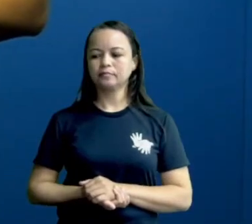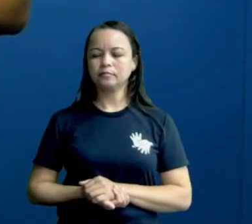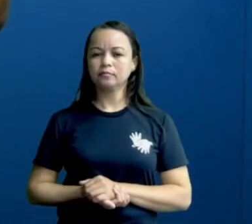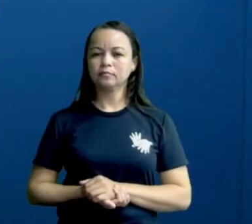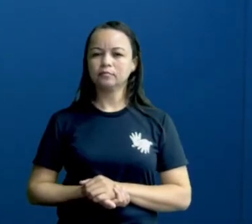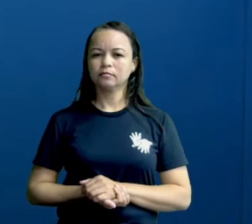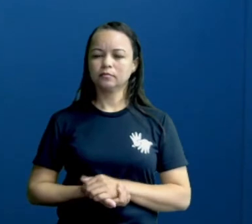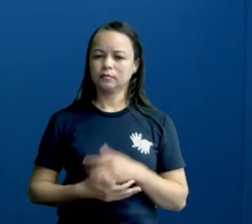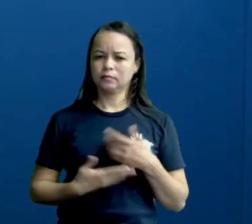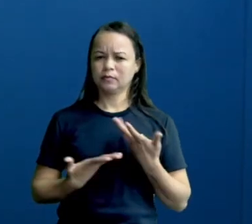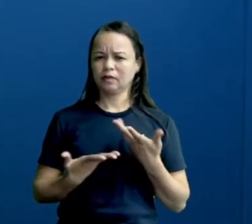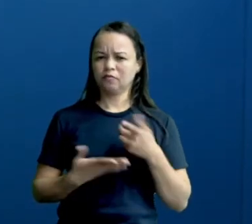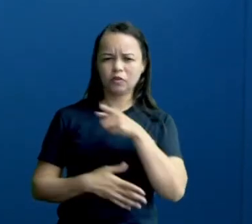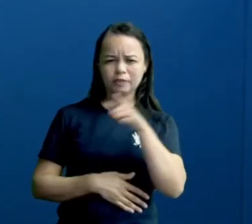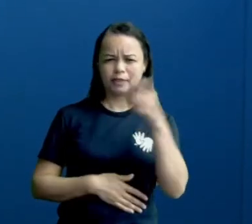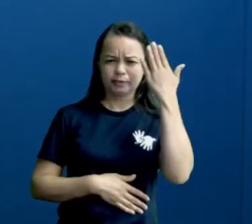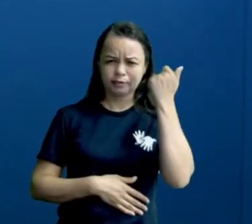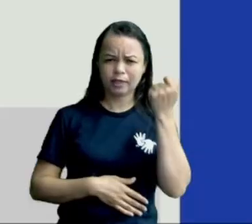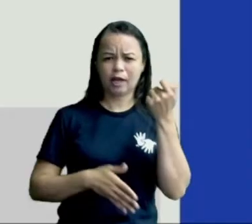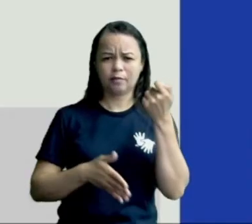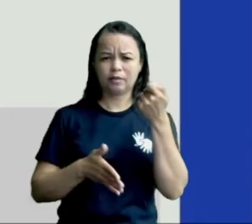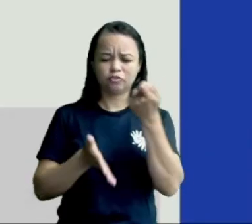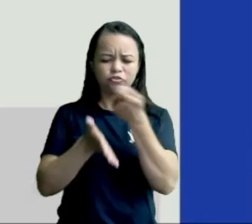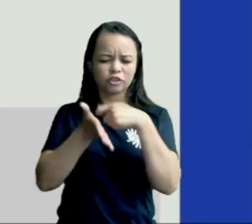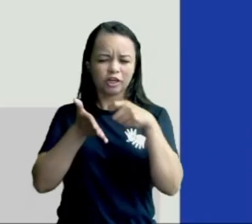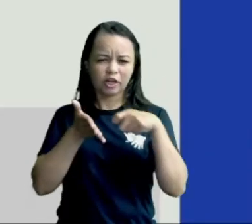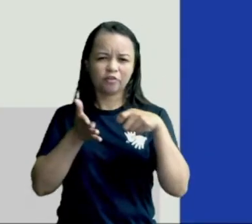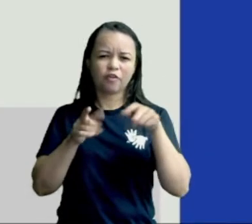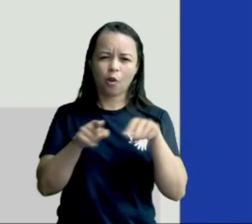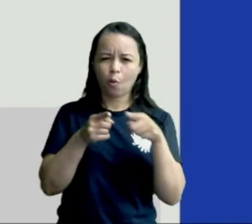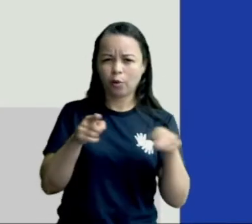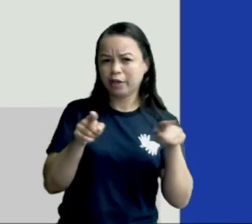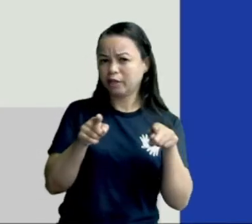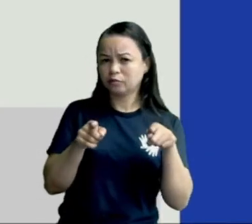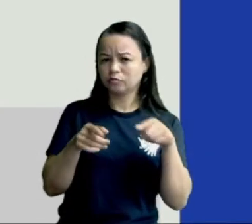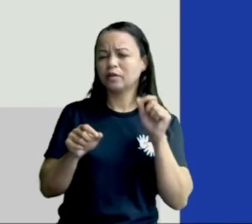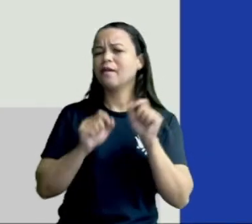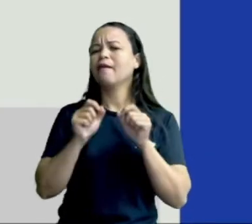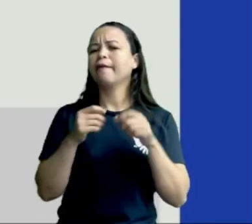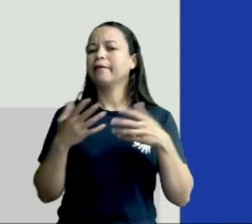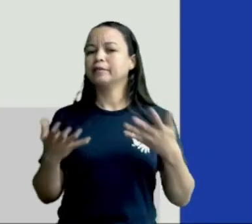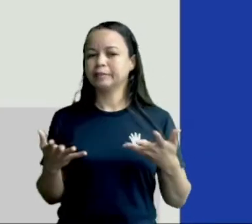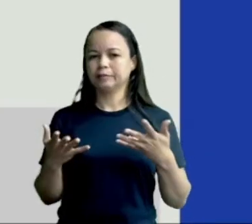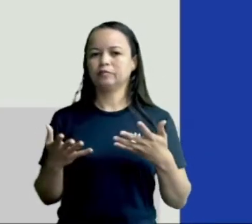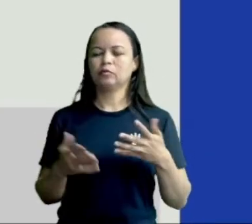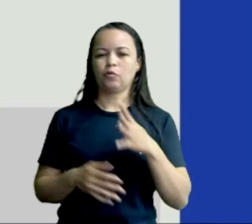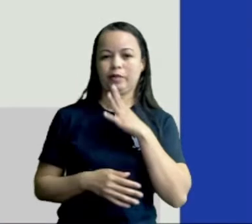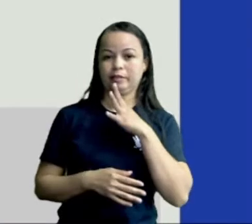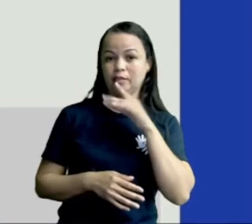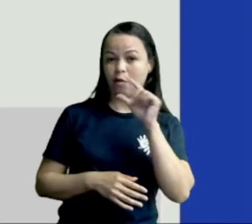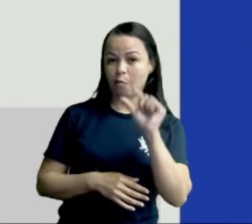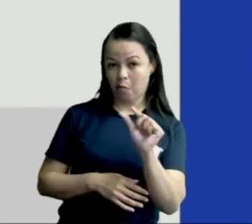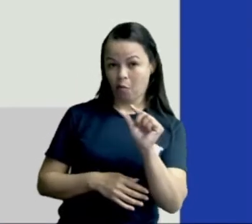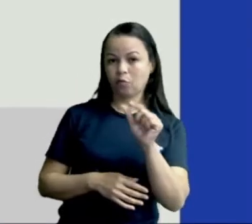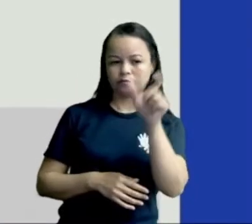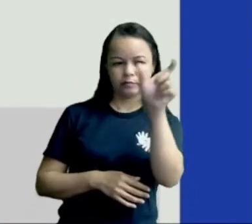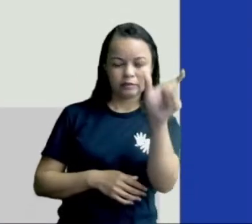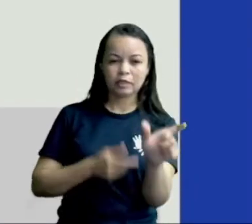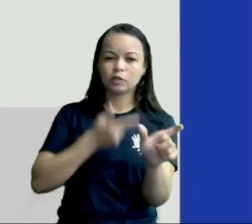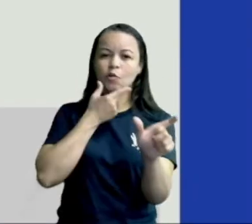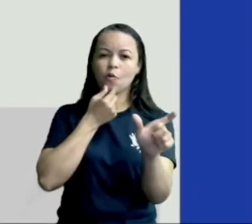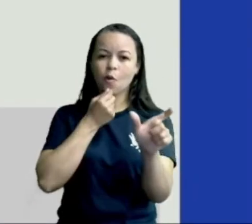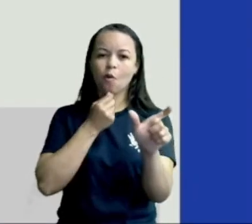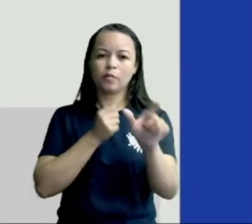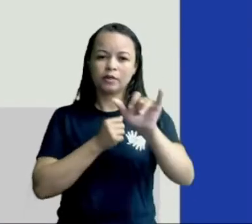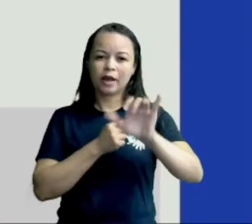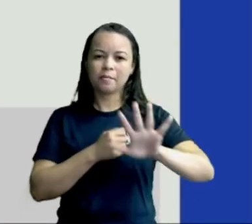vocês sabem quem escreveu esse hino? Quem escreveu o hino de Vitória? Vamos lá conhecer ele um pouquinho, ó. Esse senhorzinho aí, ó, dessa